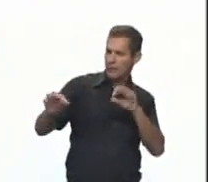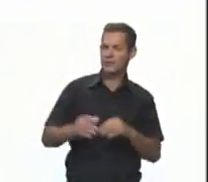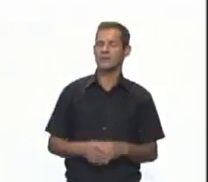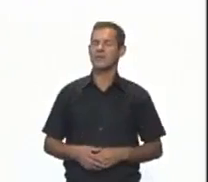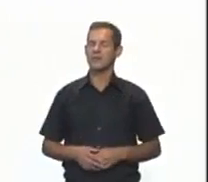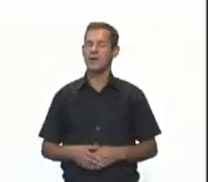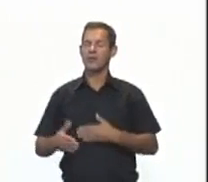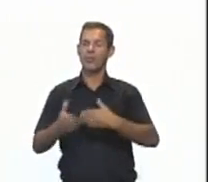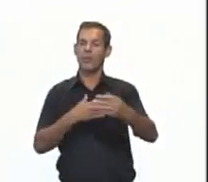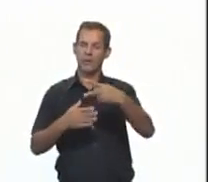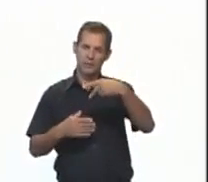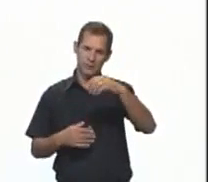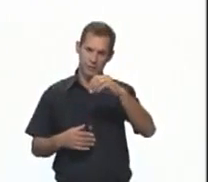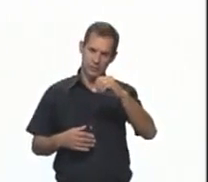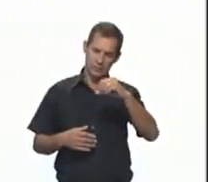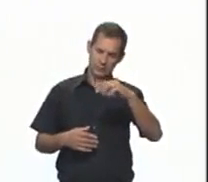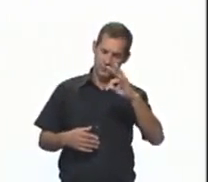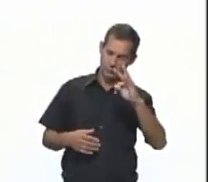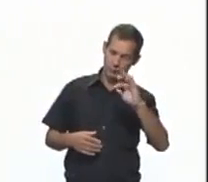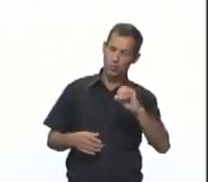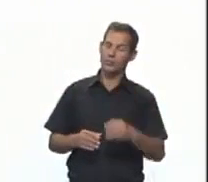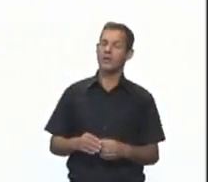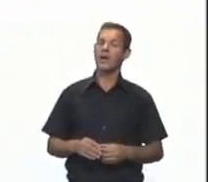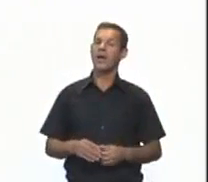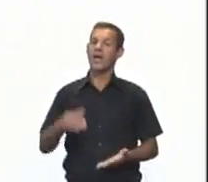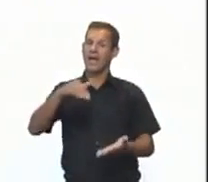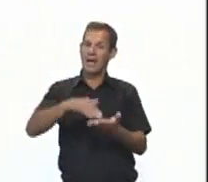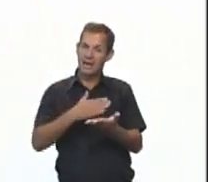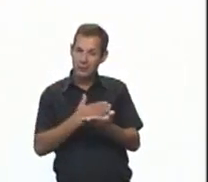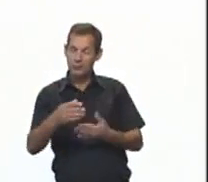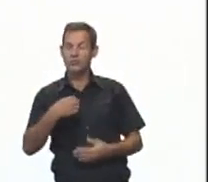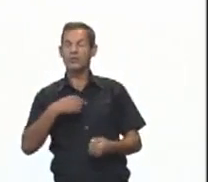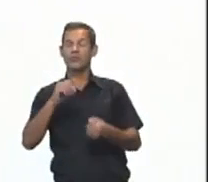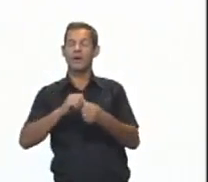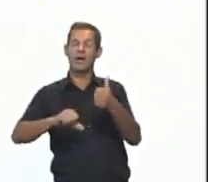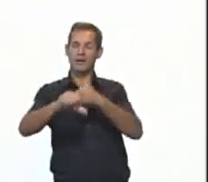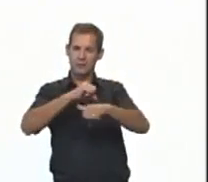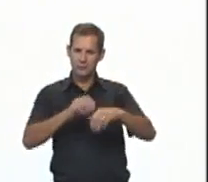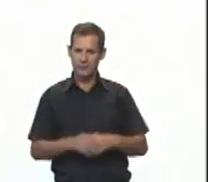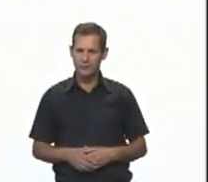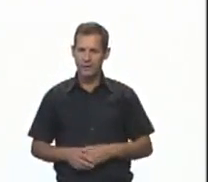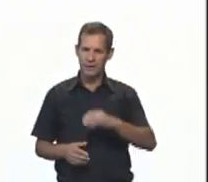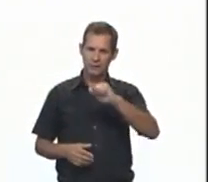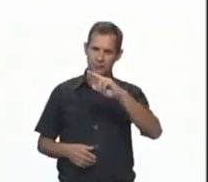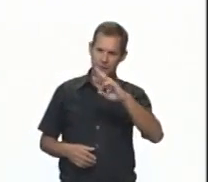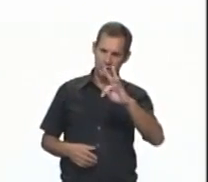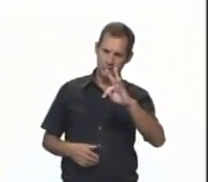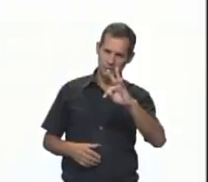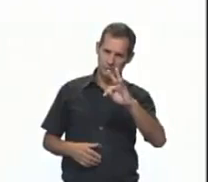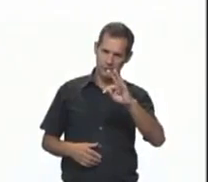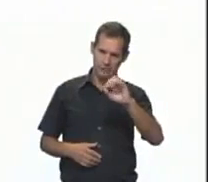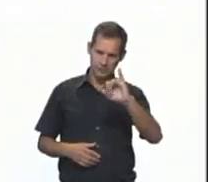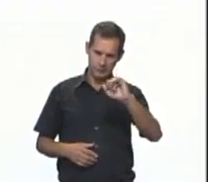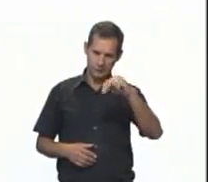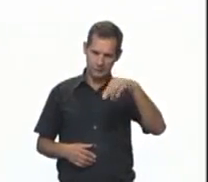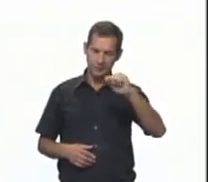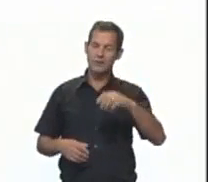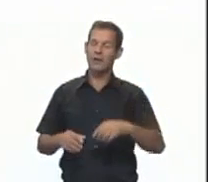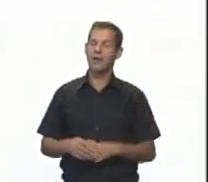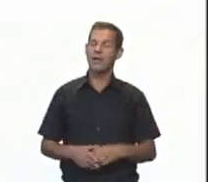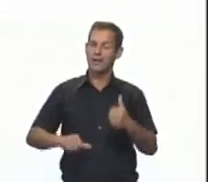de um ponto qualquer até a origem. E como que eu faço essa transformação de cartesianas para